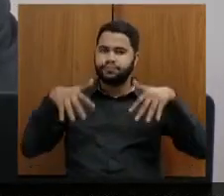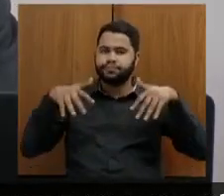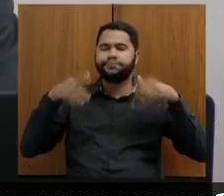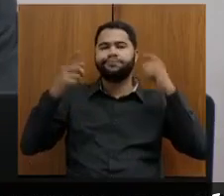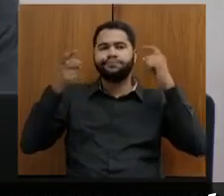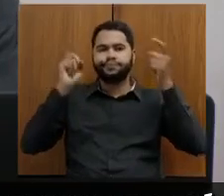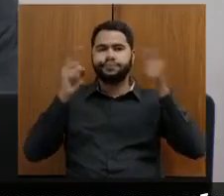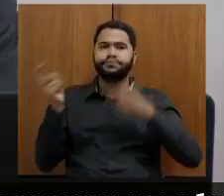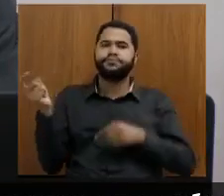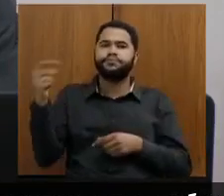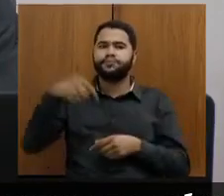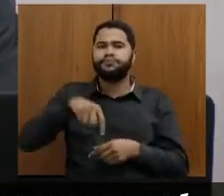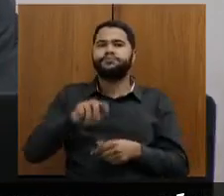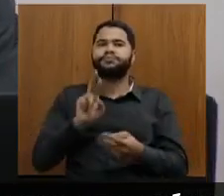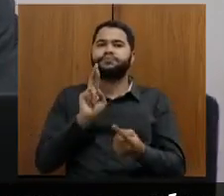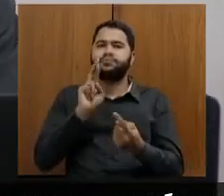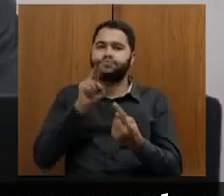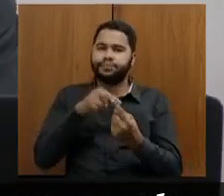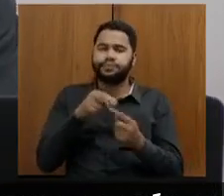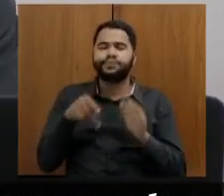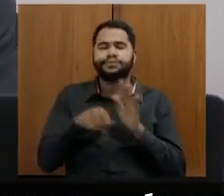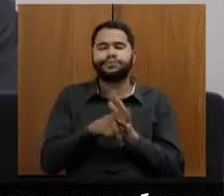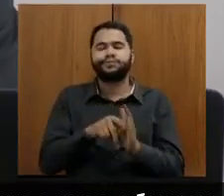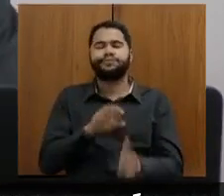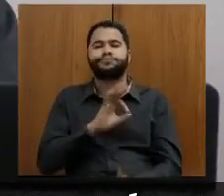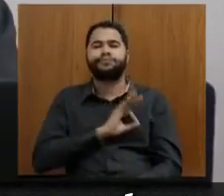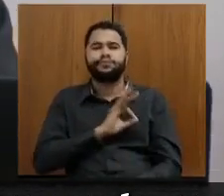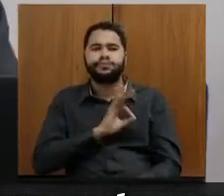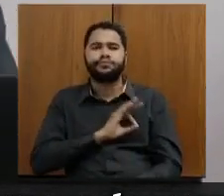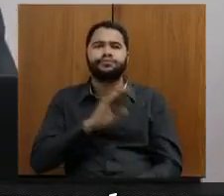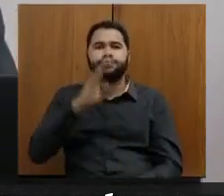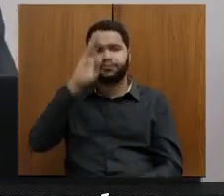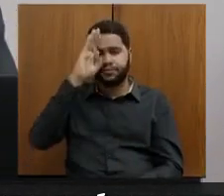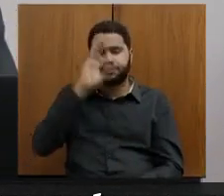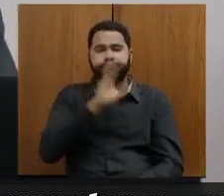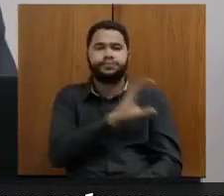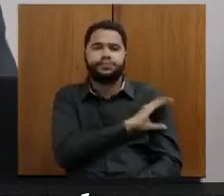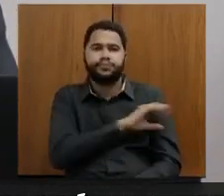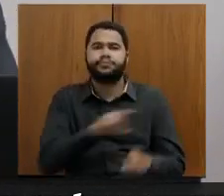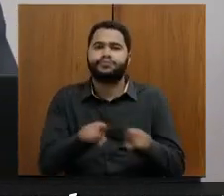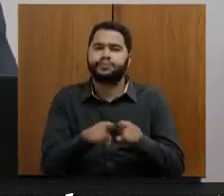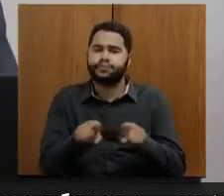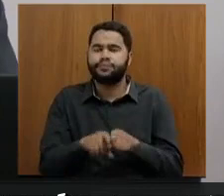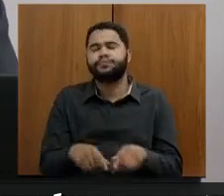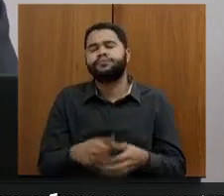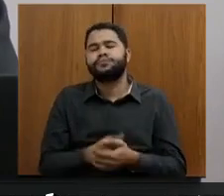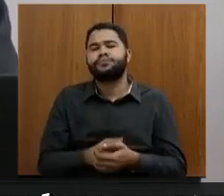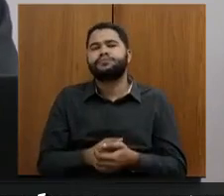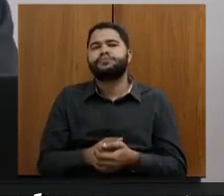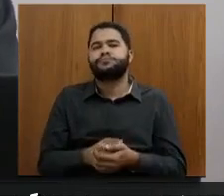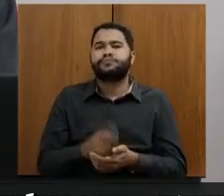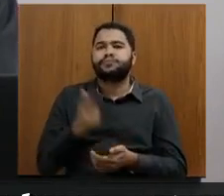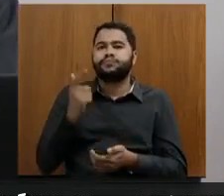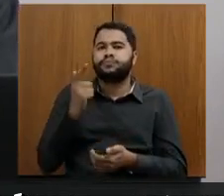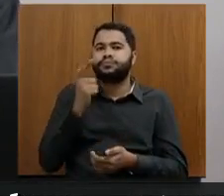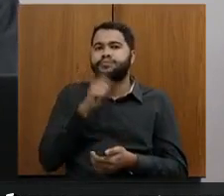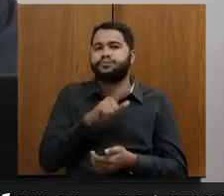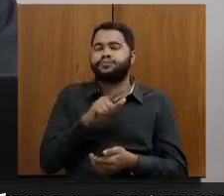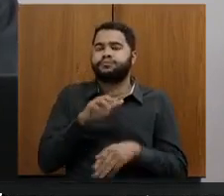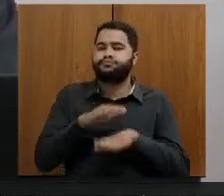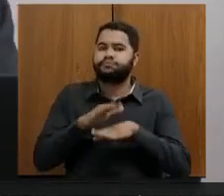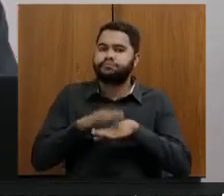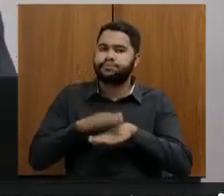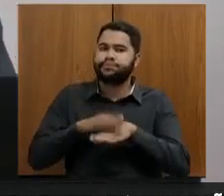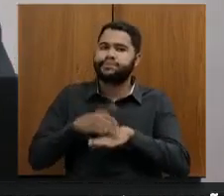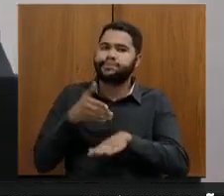ver que o representado a polícia militar da polícia civil o secretário Rogério Greco Greco que esteve e conseguimos através